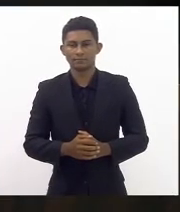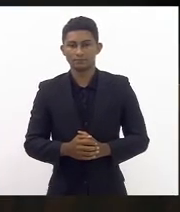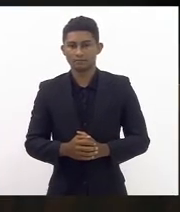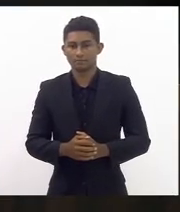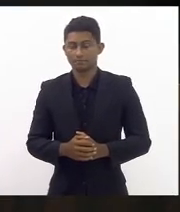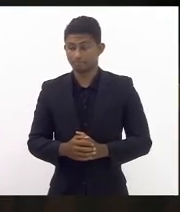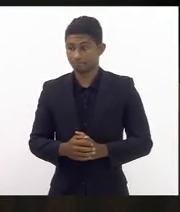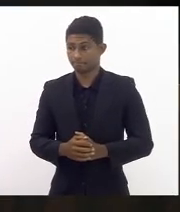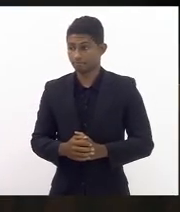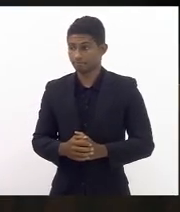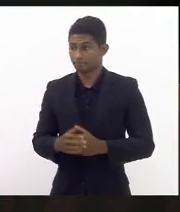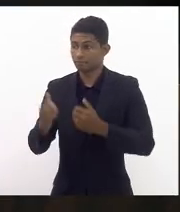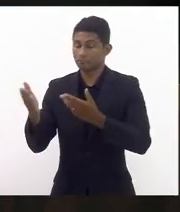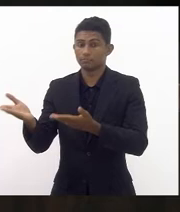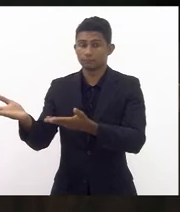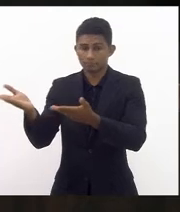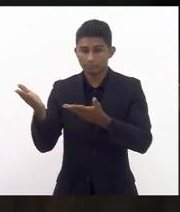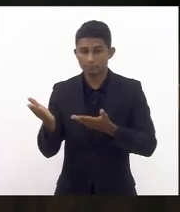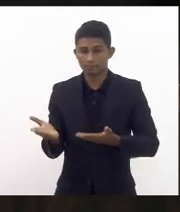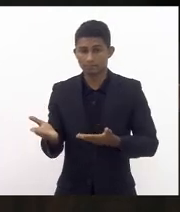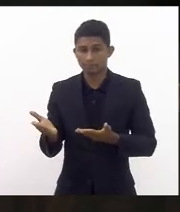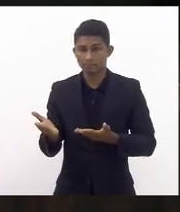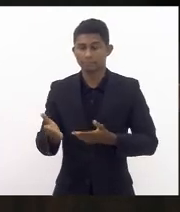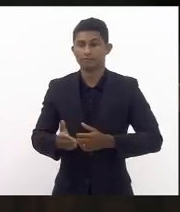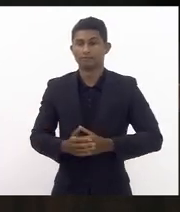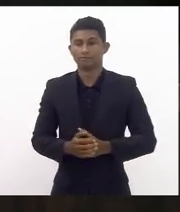Presidência convida...